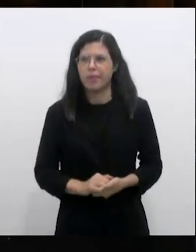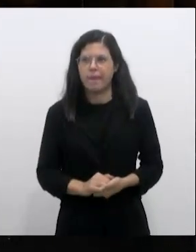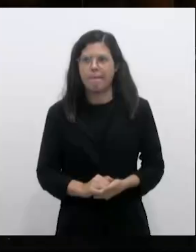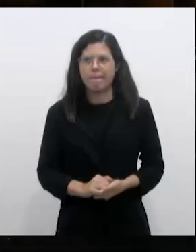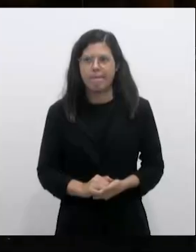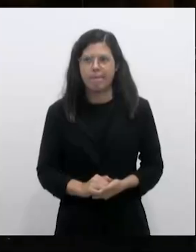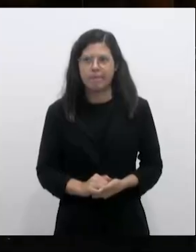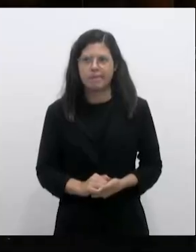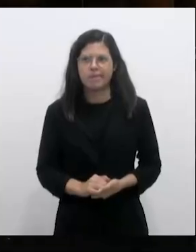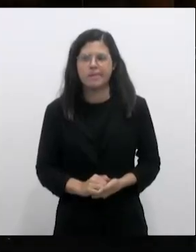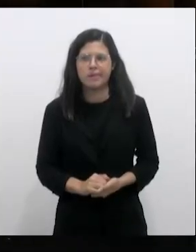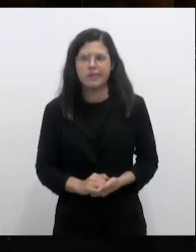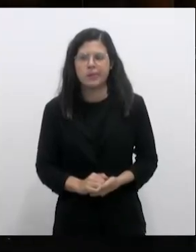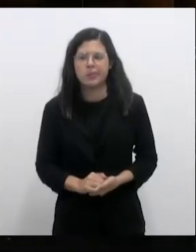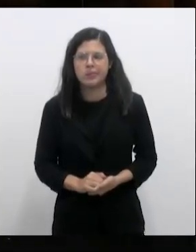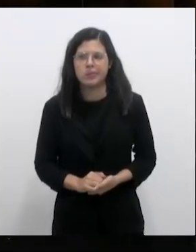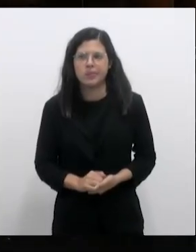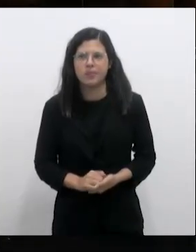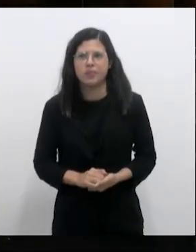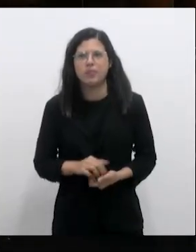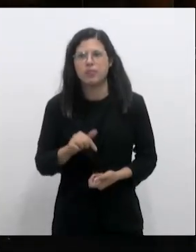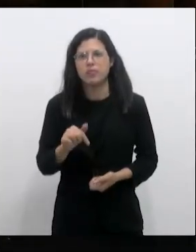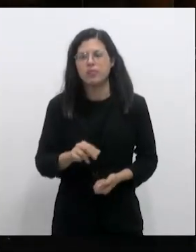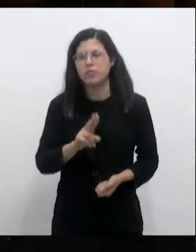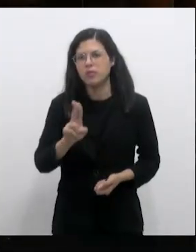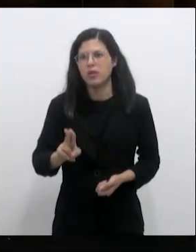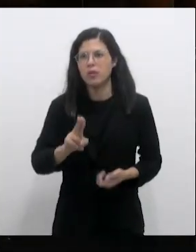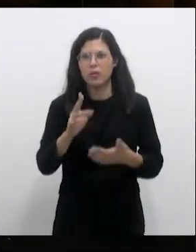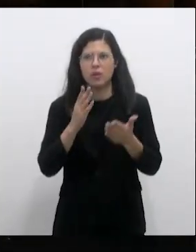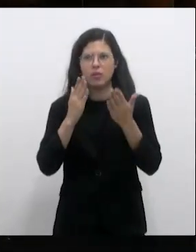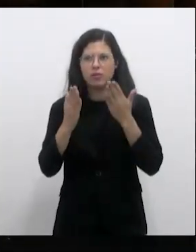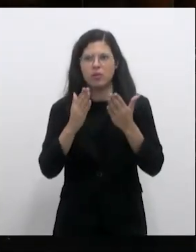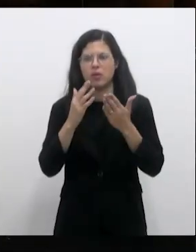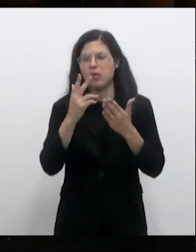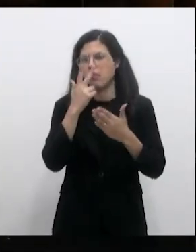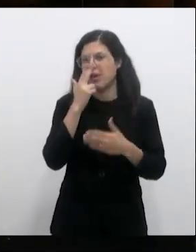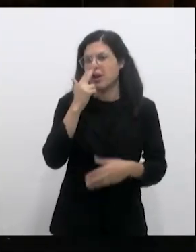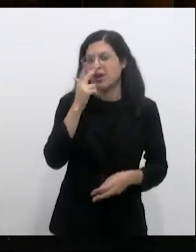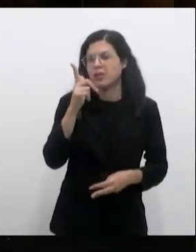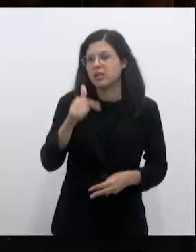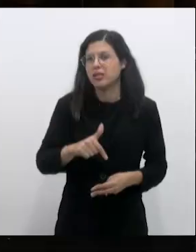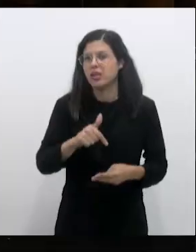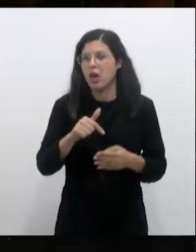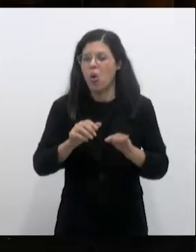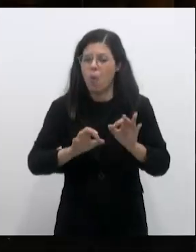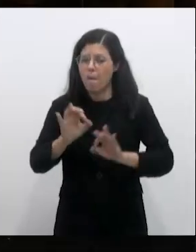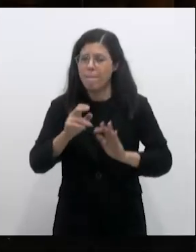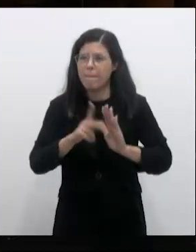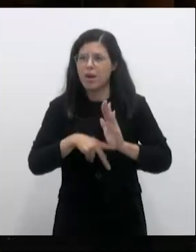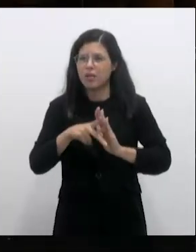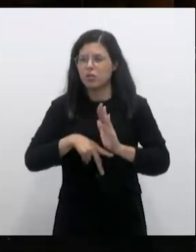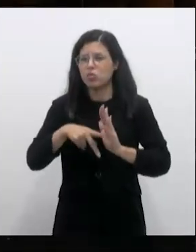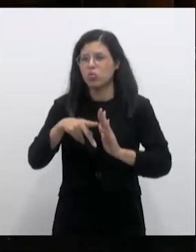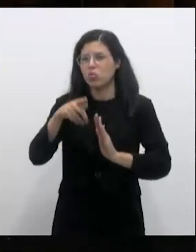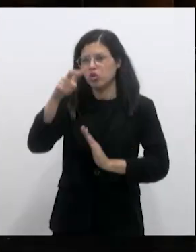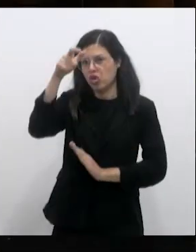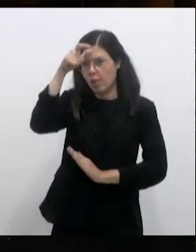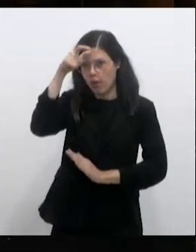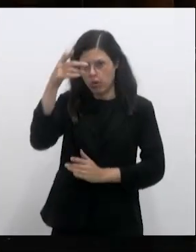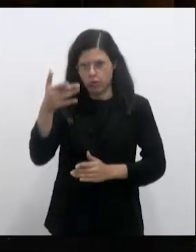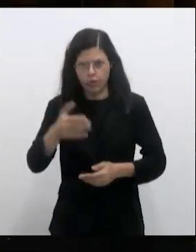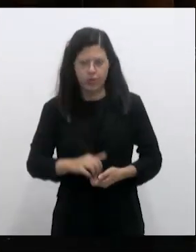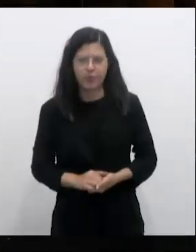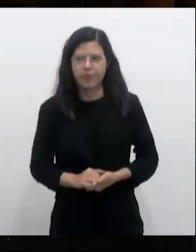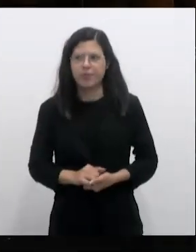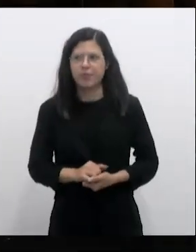usando uma figura de retórica, essa trama diabólica. Concedo a parte a Vossa Excelência.